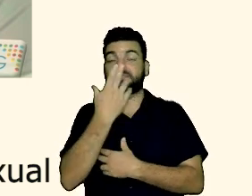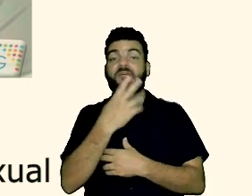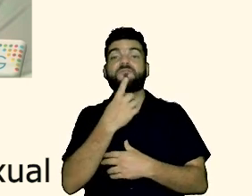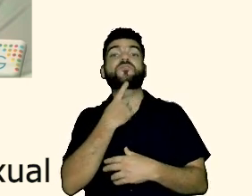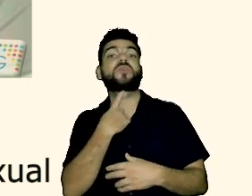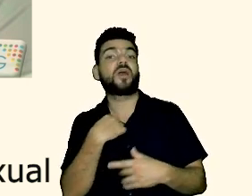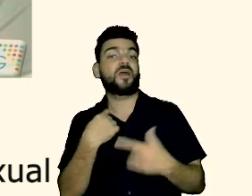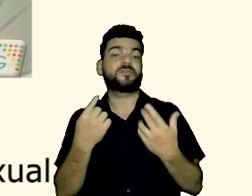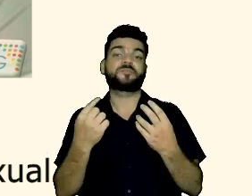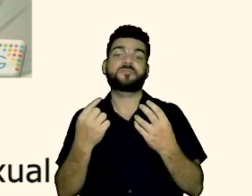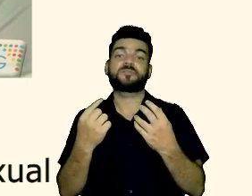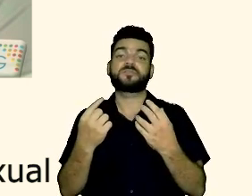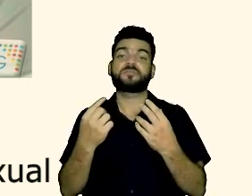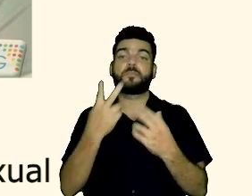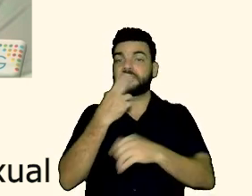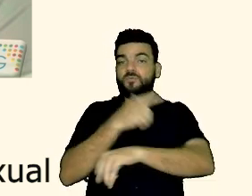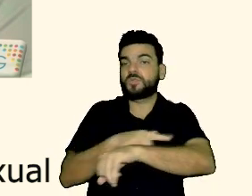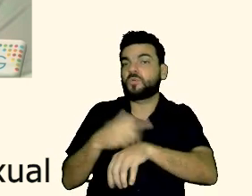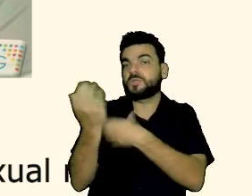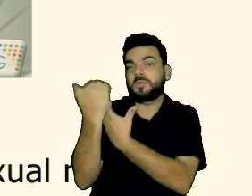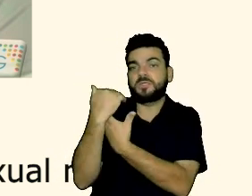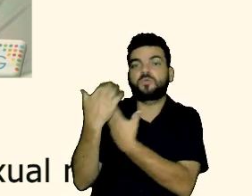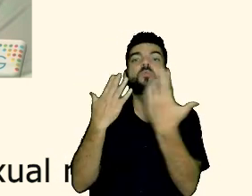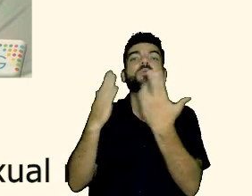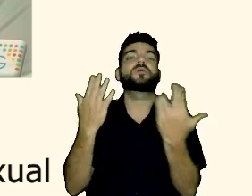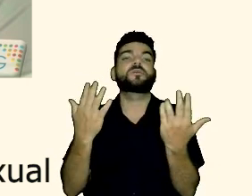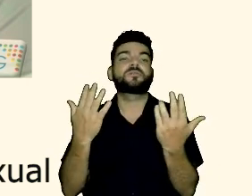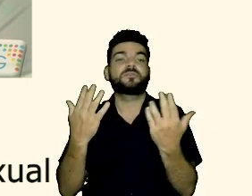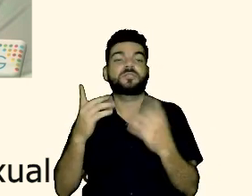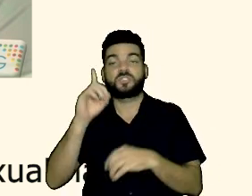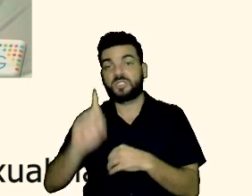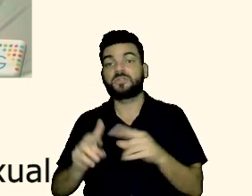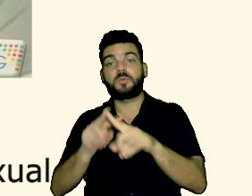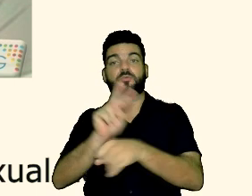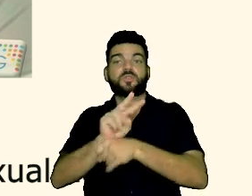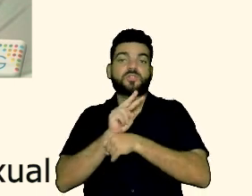de proteção de vida. E mais